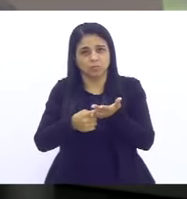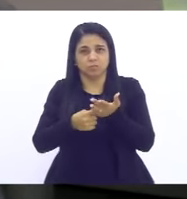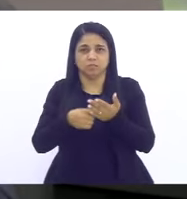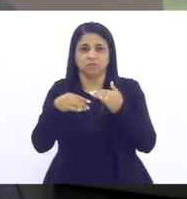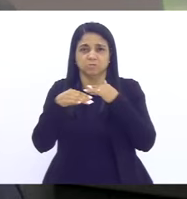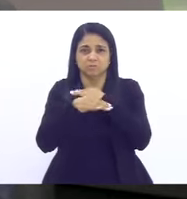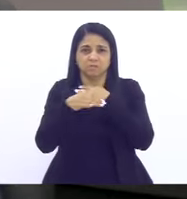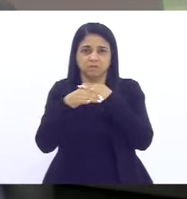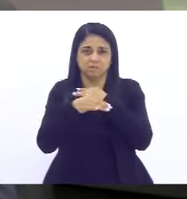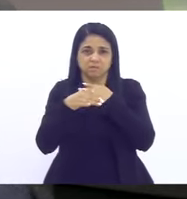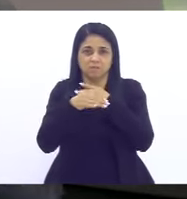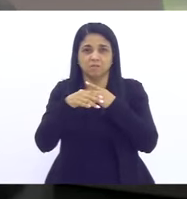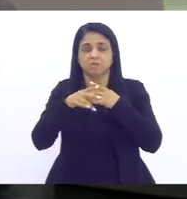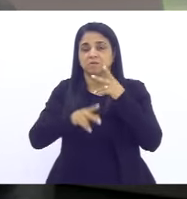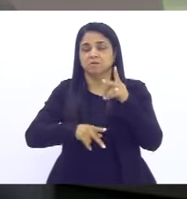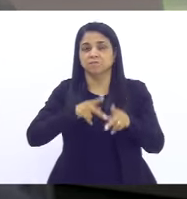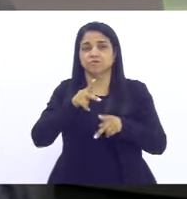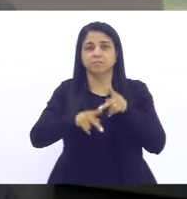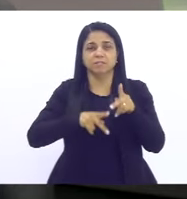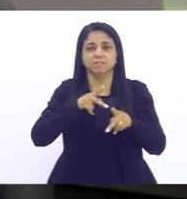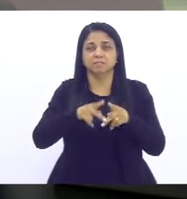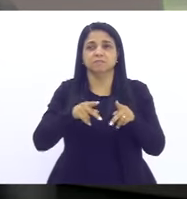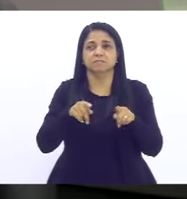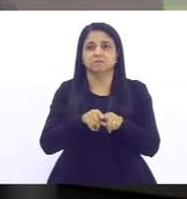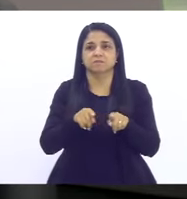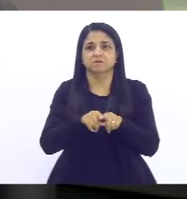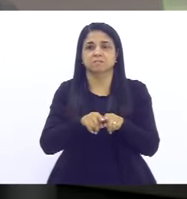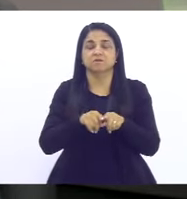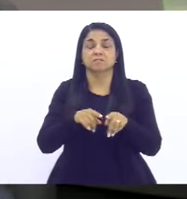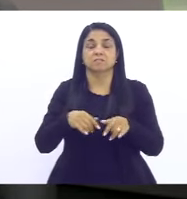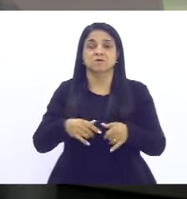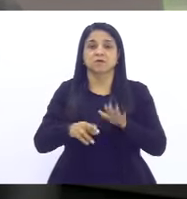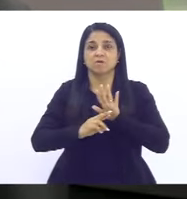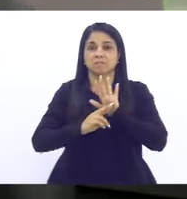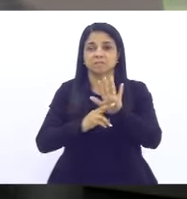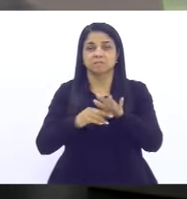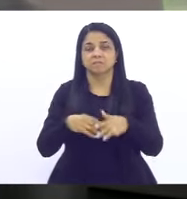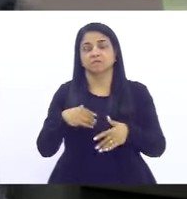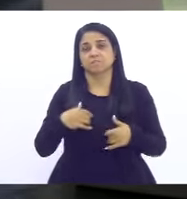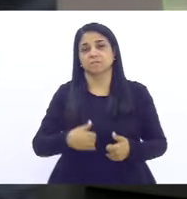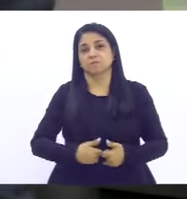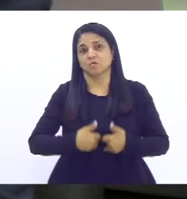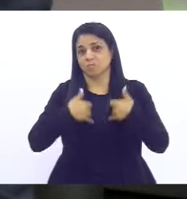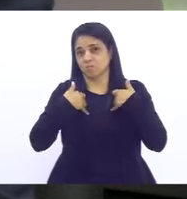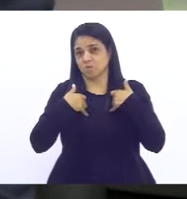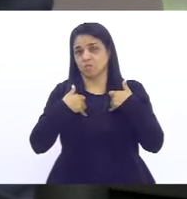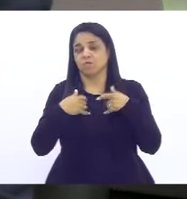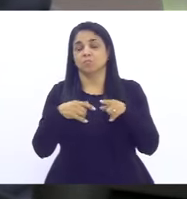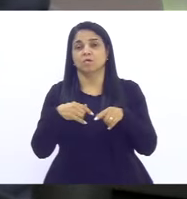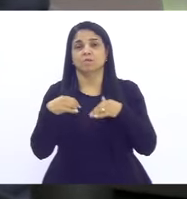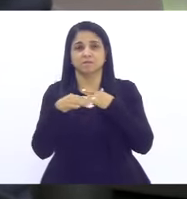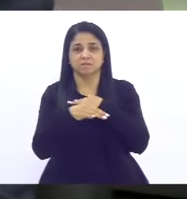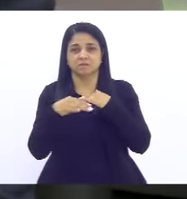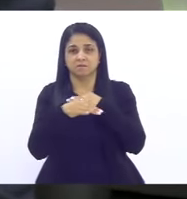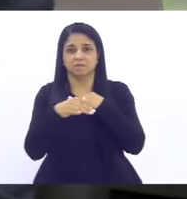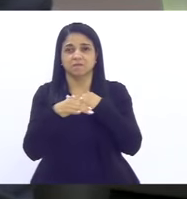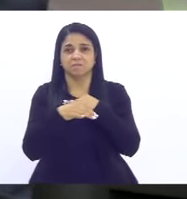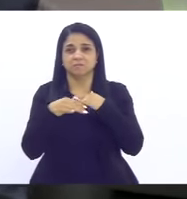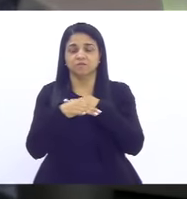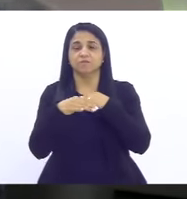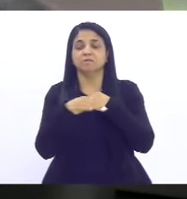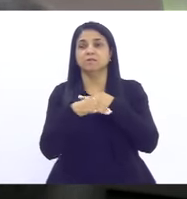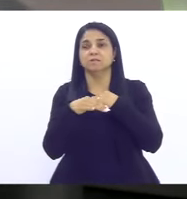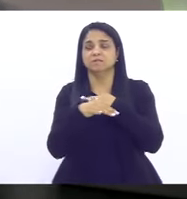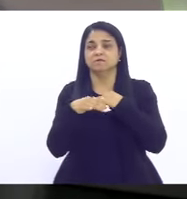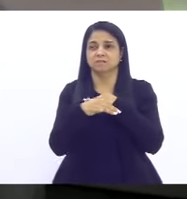E hoje eu estou aqui representando a minha cidade com muito orgulho, onde a prefeita fez parte desse grupo, Gutinho, de 66 prefeitos,